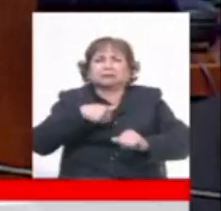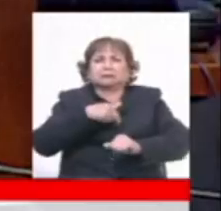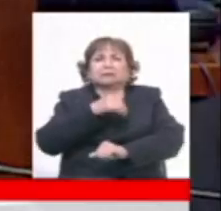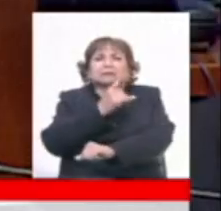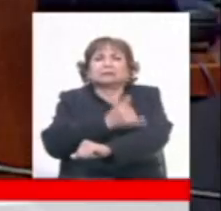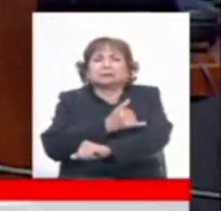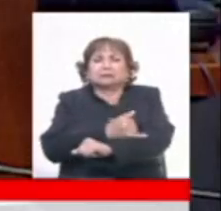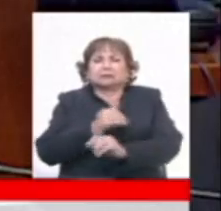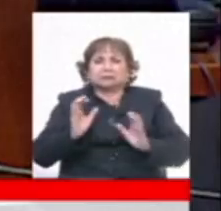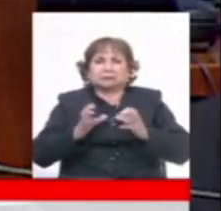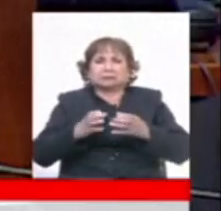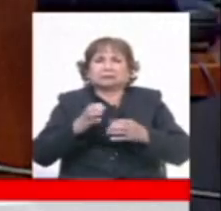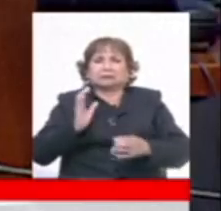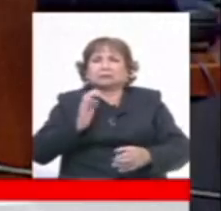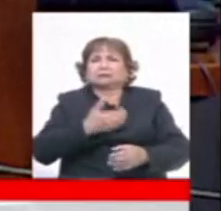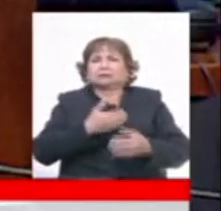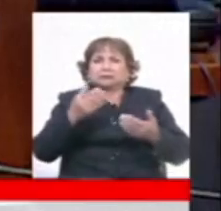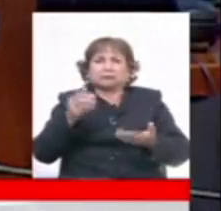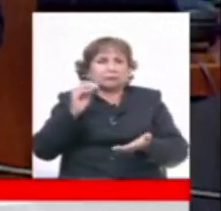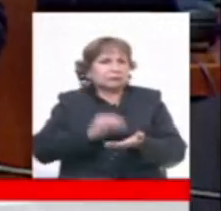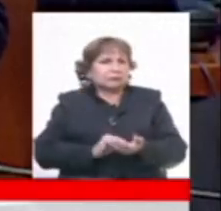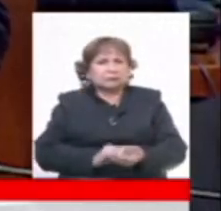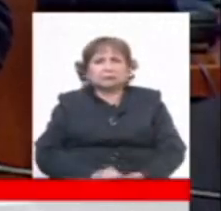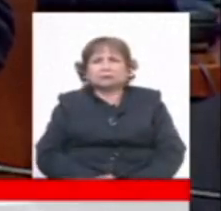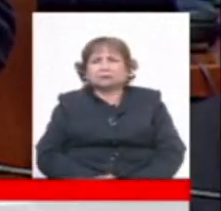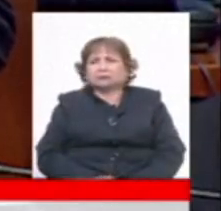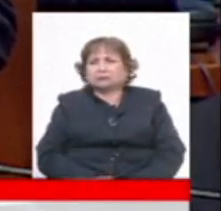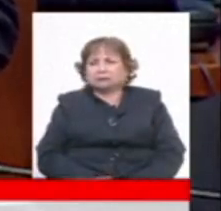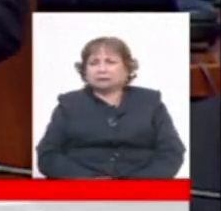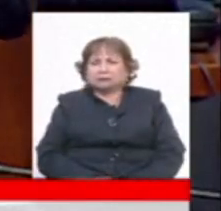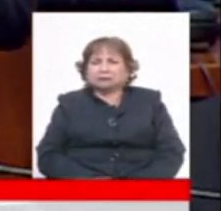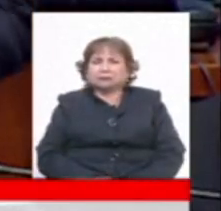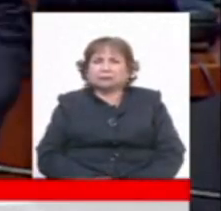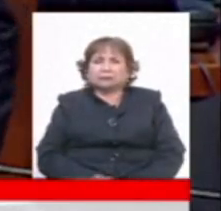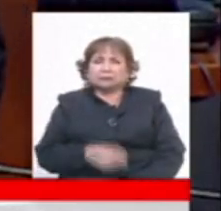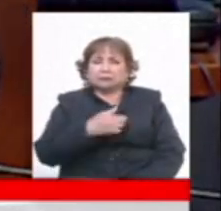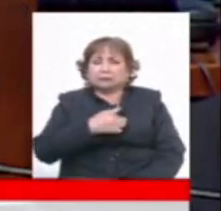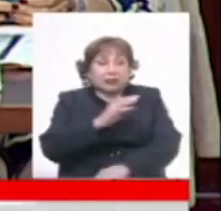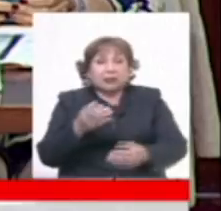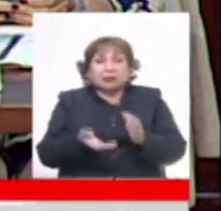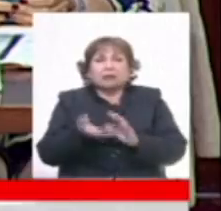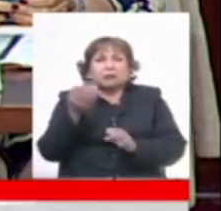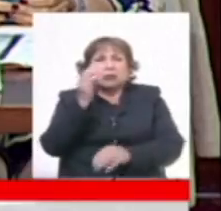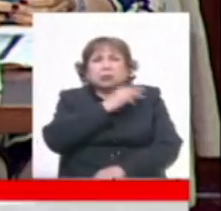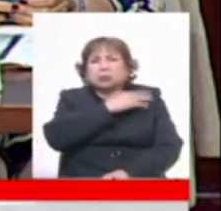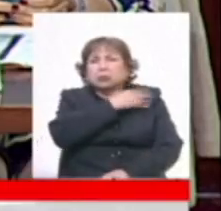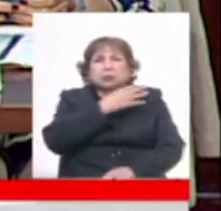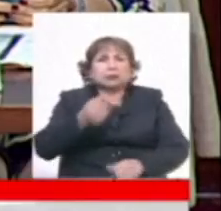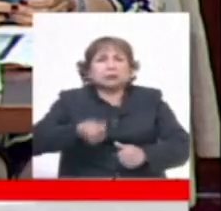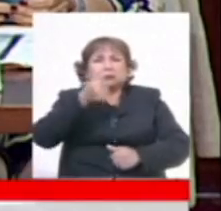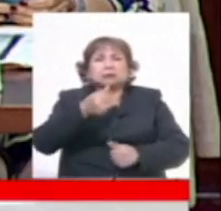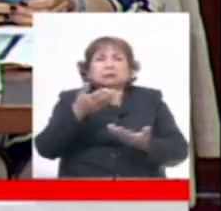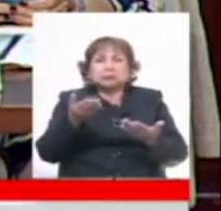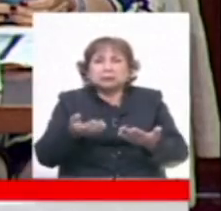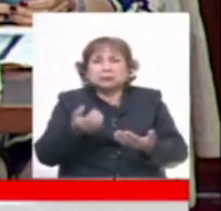semana preocupação pela situação institucional que operou atravessa a celac enfatizou a necessidade de que se respeitem a ordem democrática